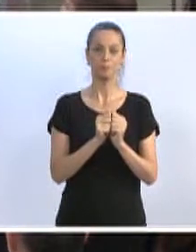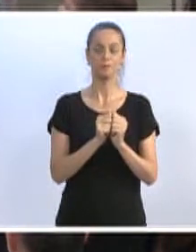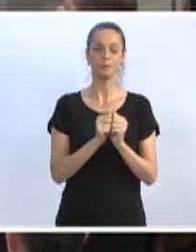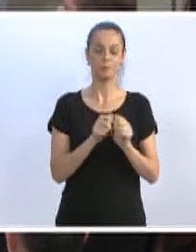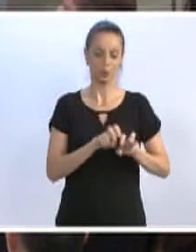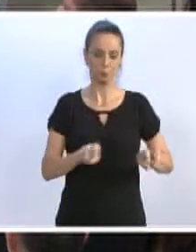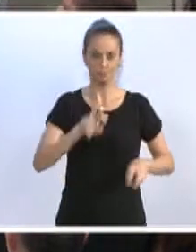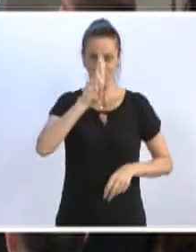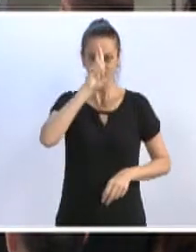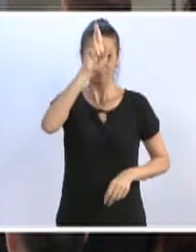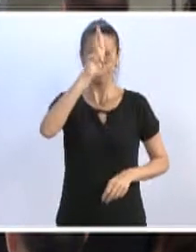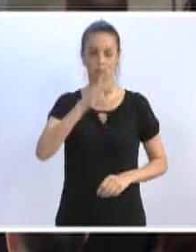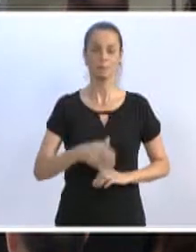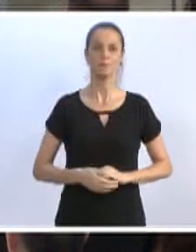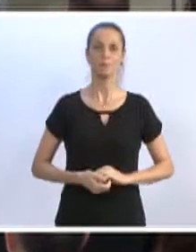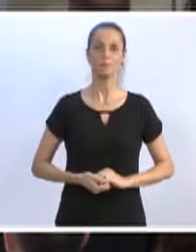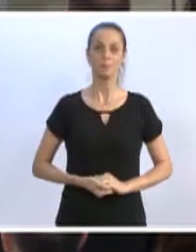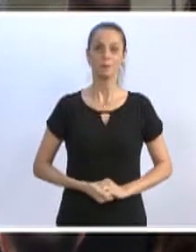diretora.